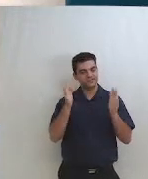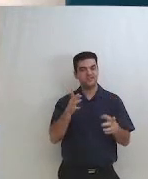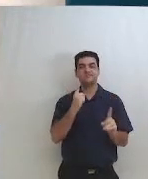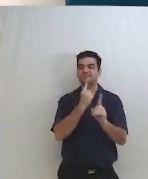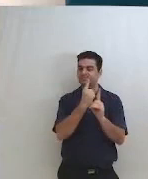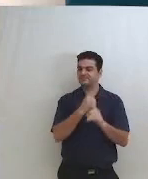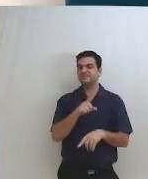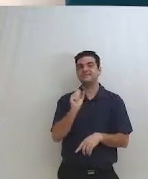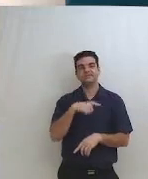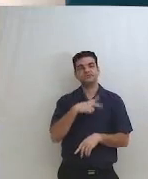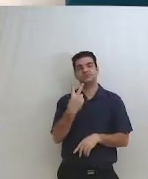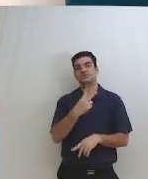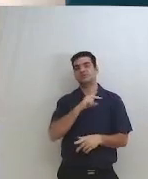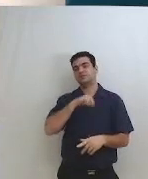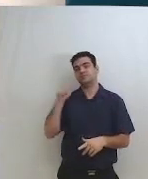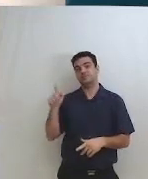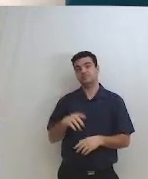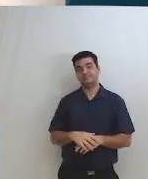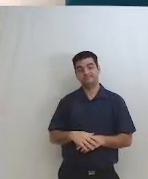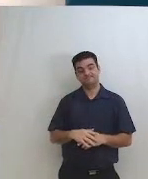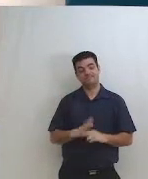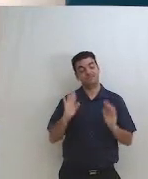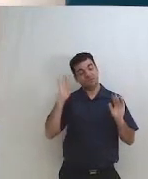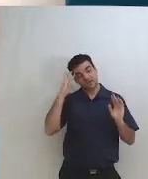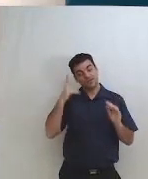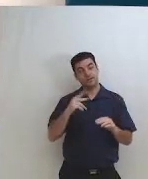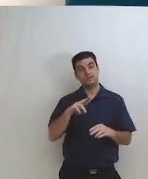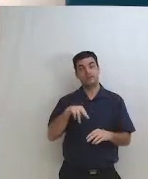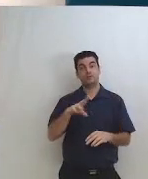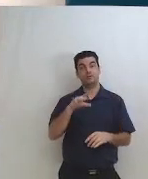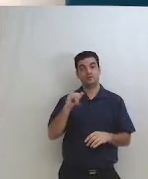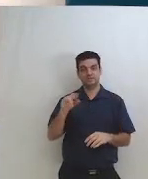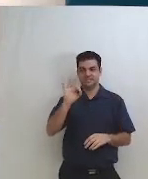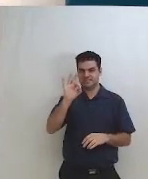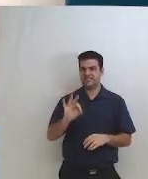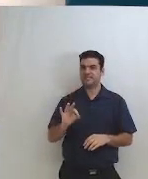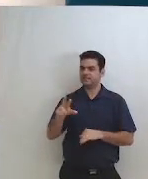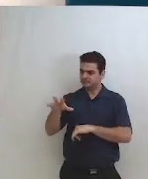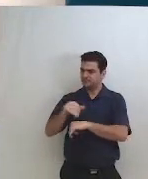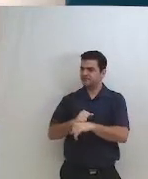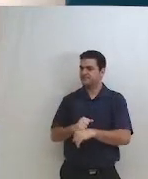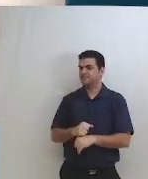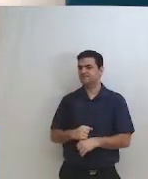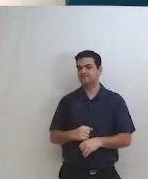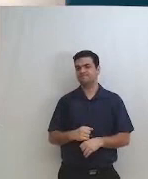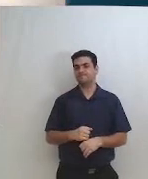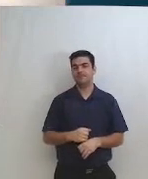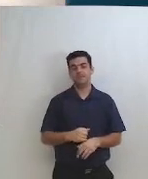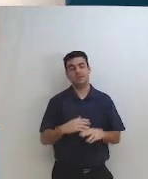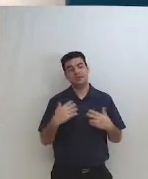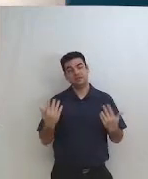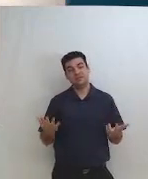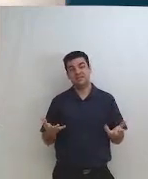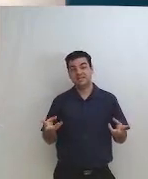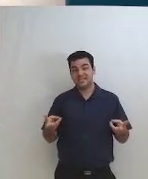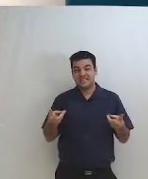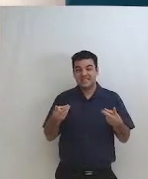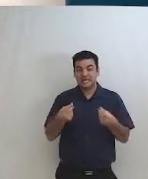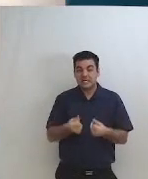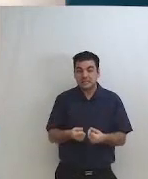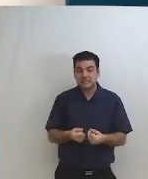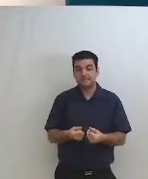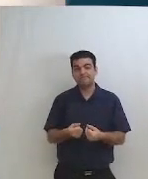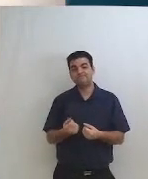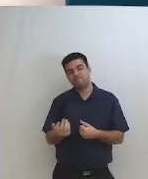e, portanto, há a pronúncia. Então, não me parece também que tenha havido excesso de linguagem. As qualificadoras também estavam presentes